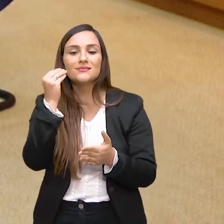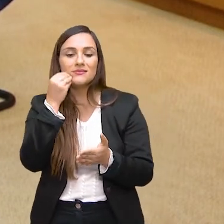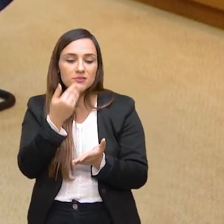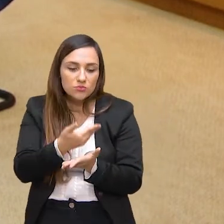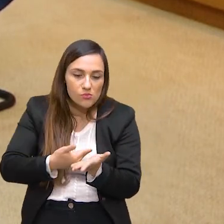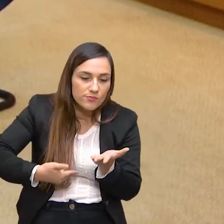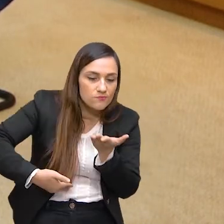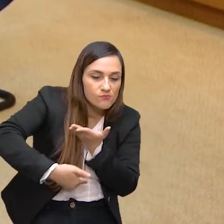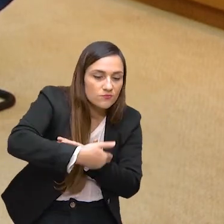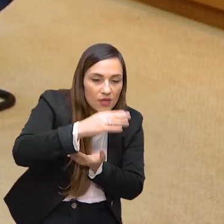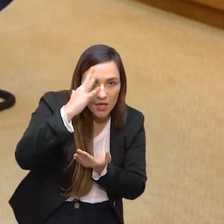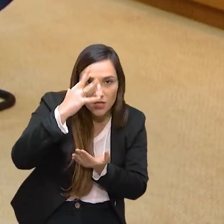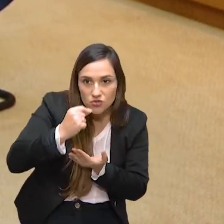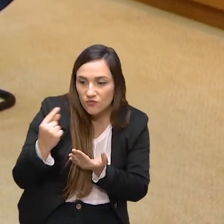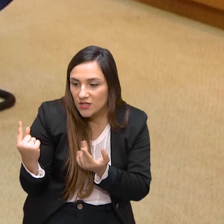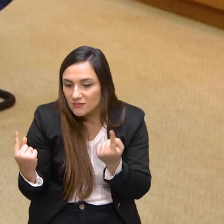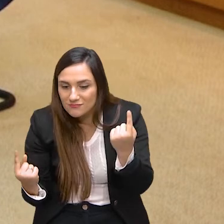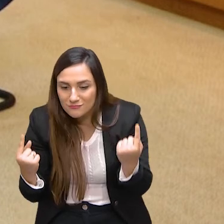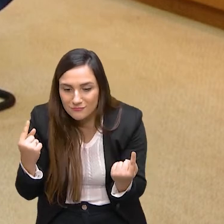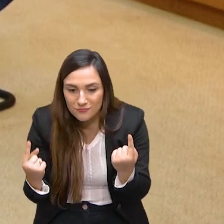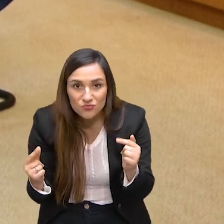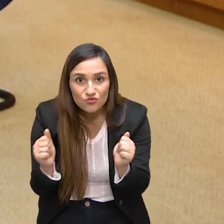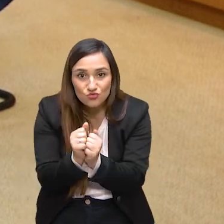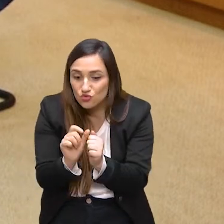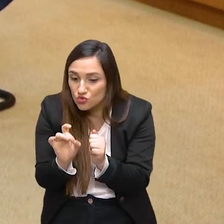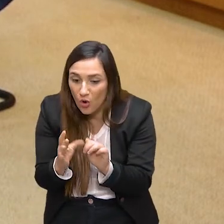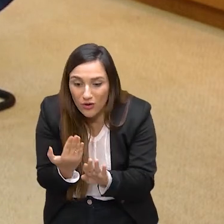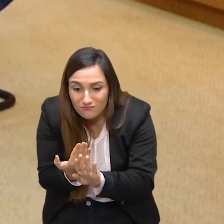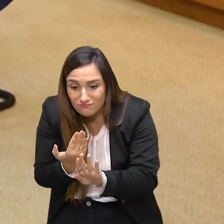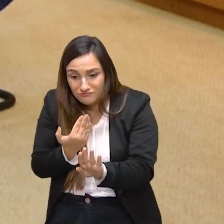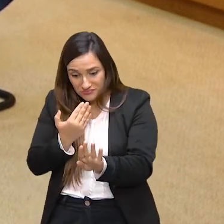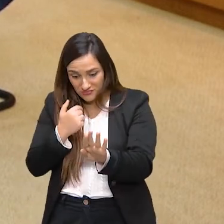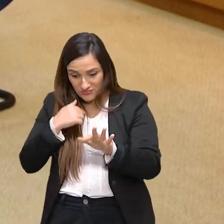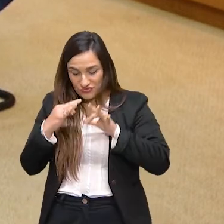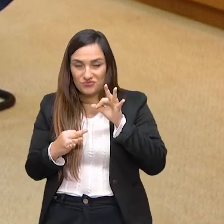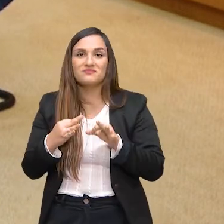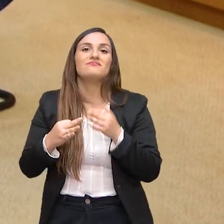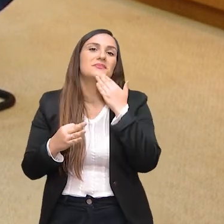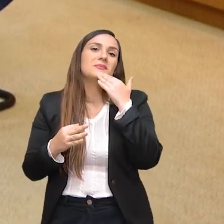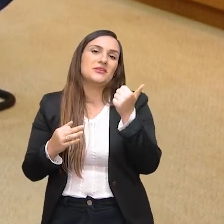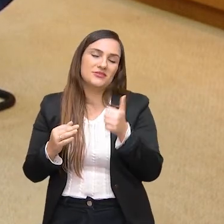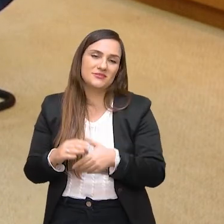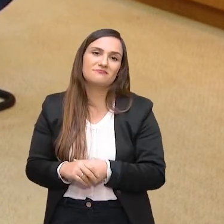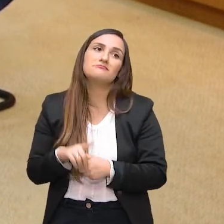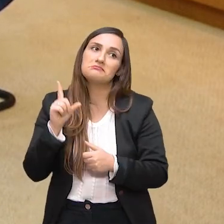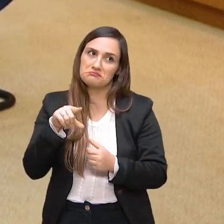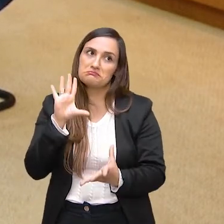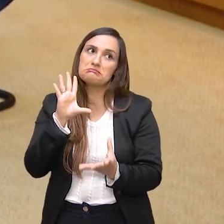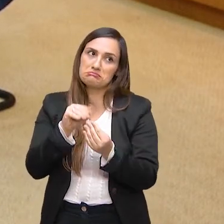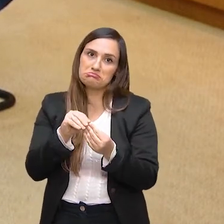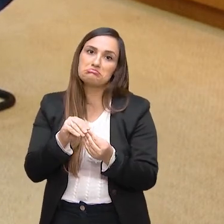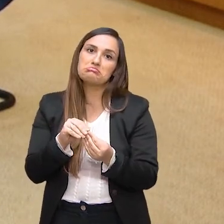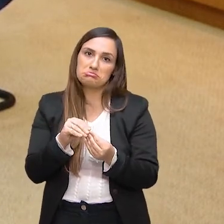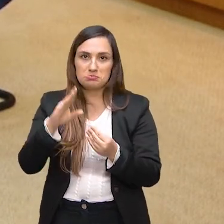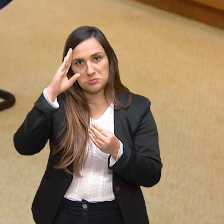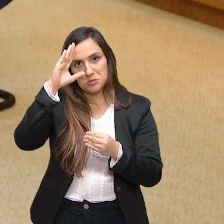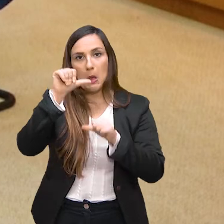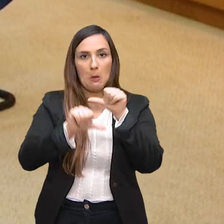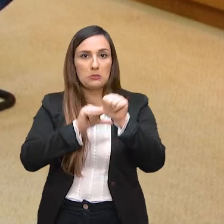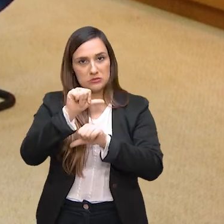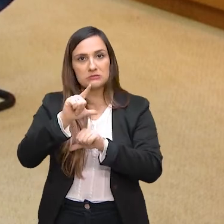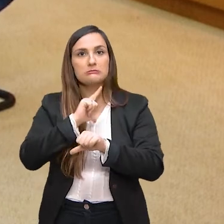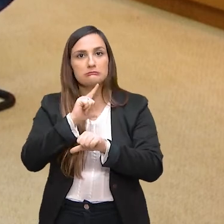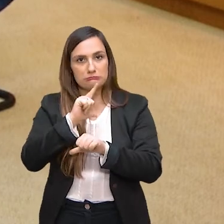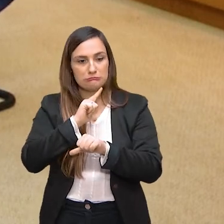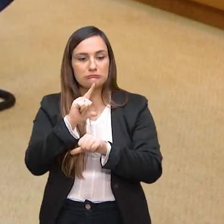mediação e da conciliação que foram reforçadas neste código. Então, em síntese, eu diria isso, que seriam talvez